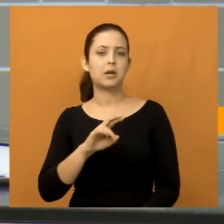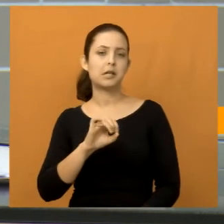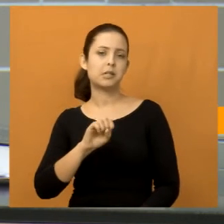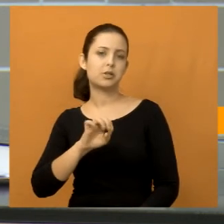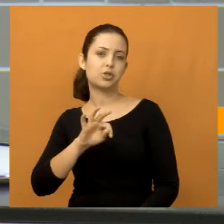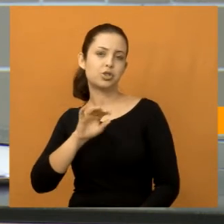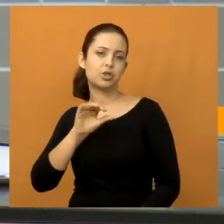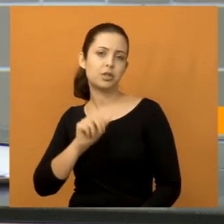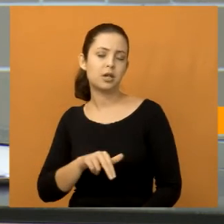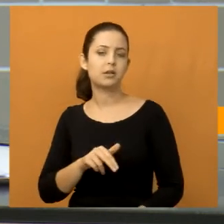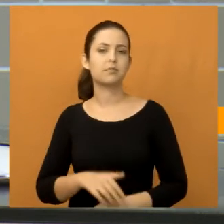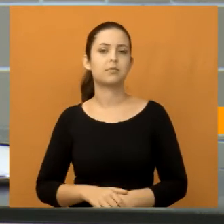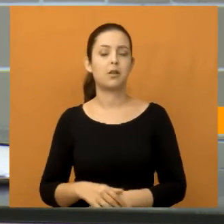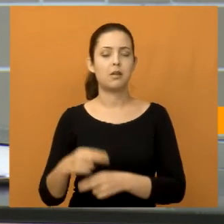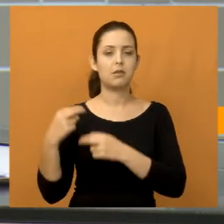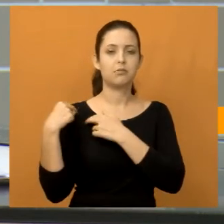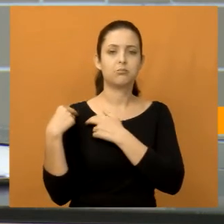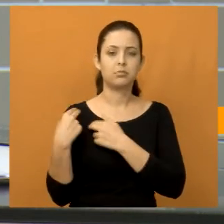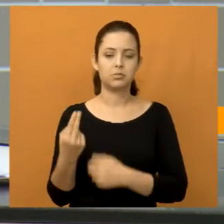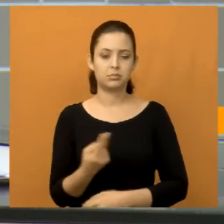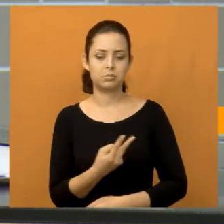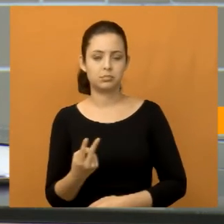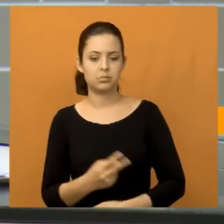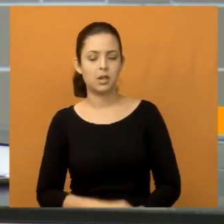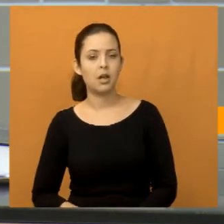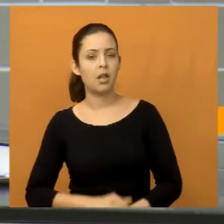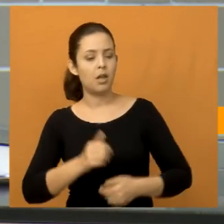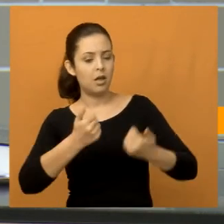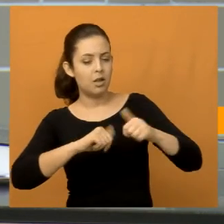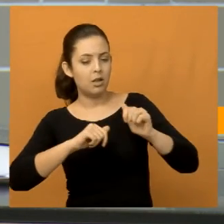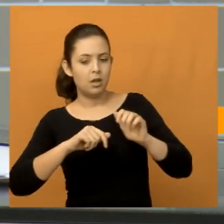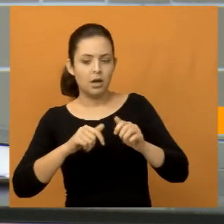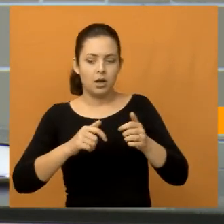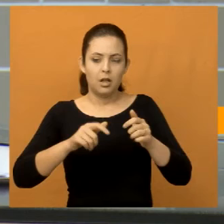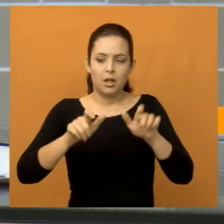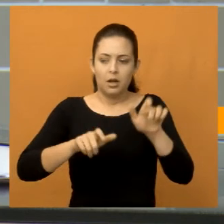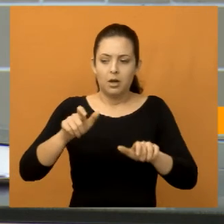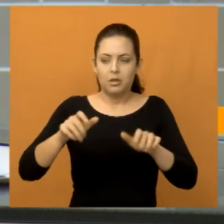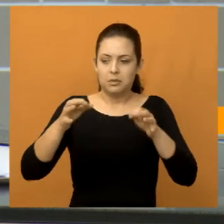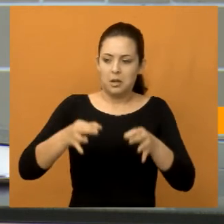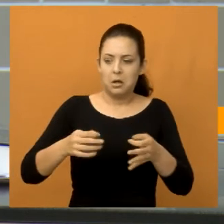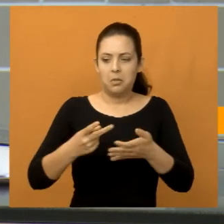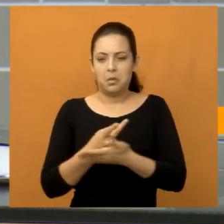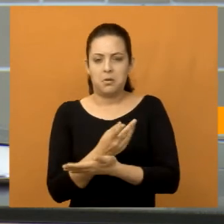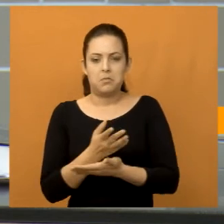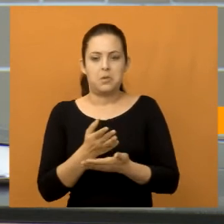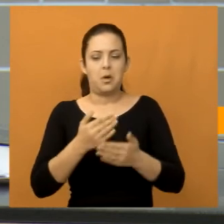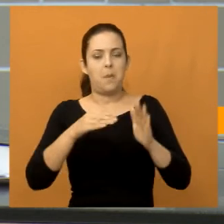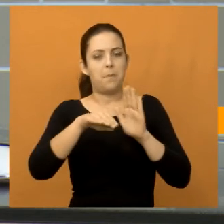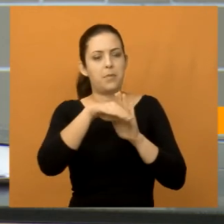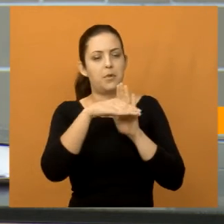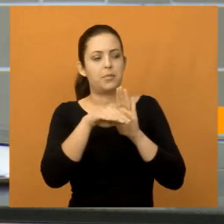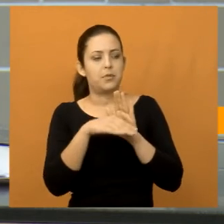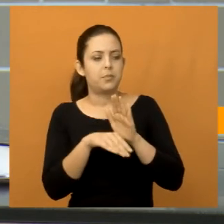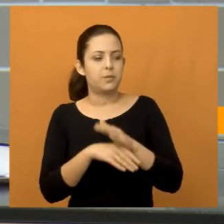ambas também teriam responsabilidade por checar a regularidade dos procedimentos.